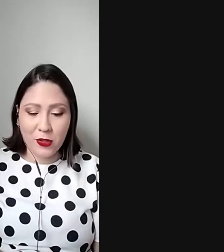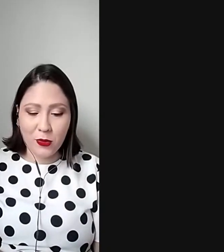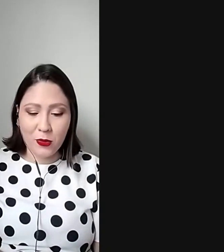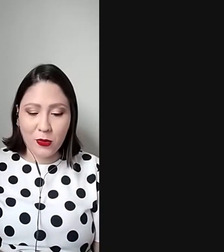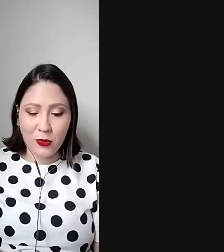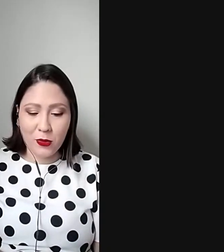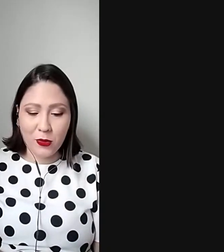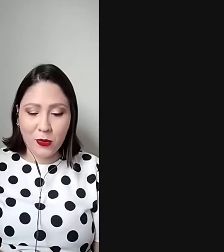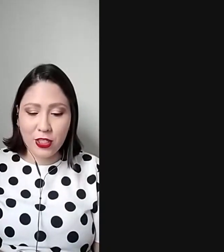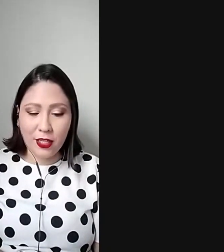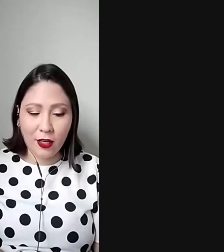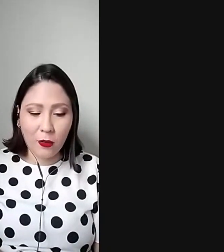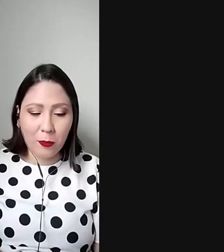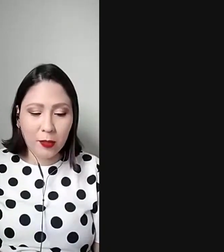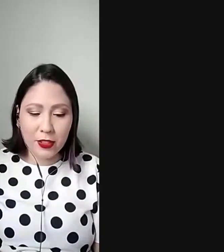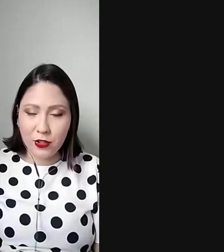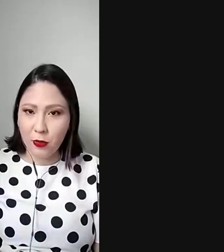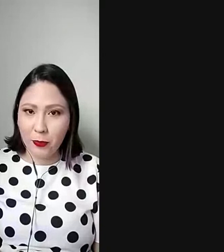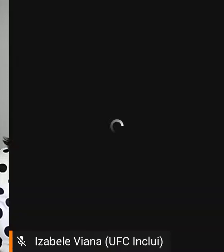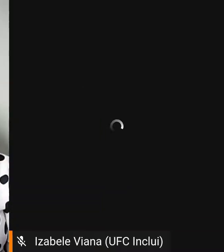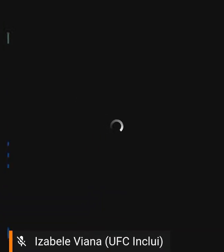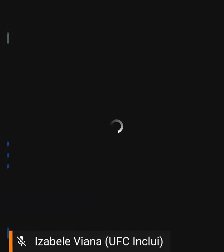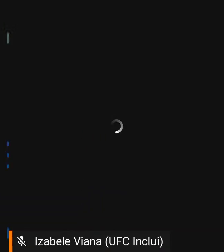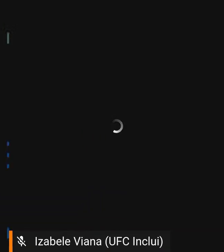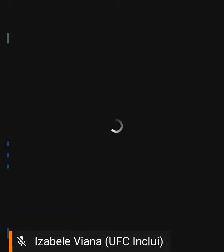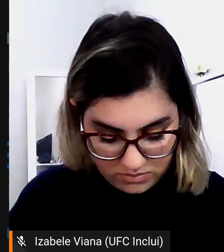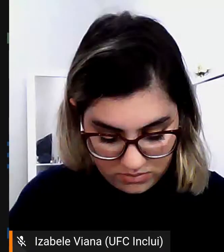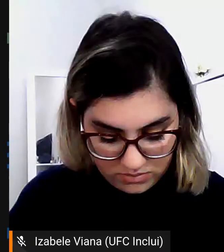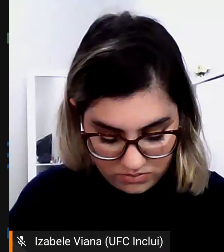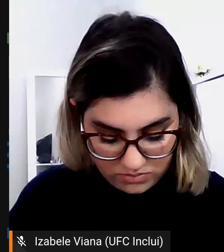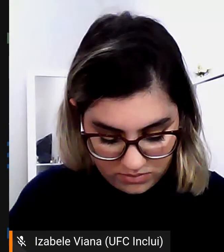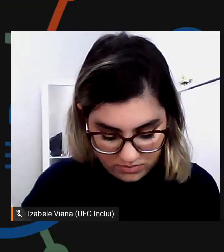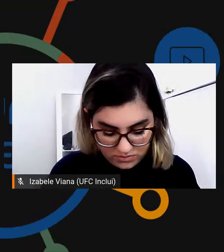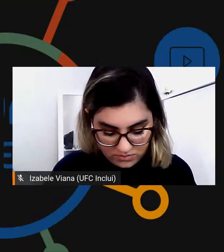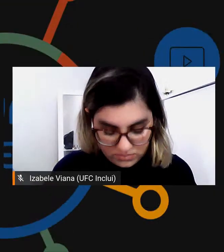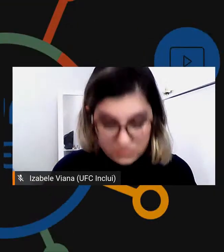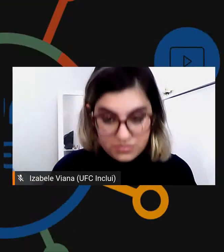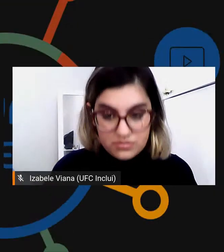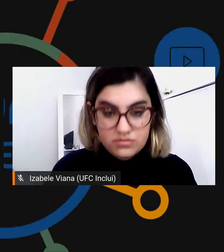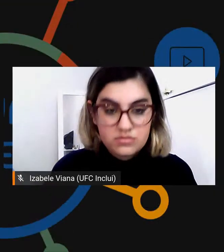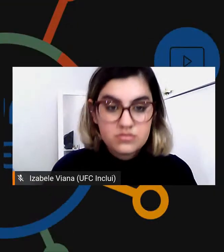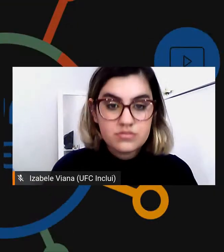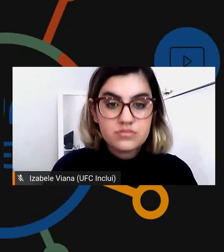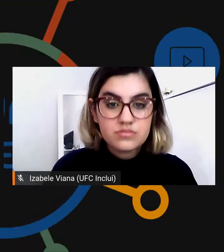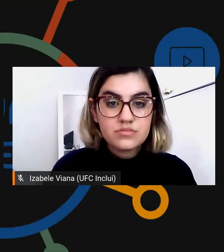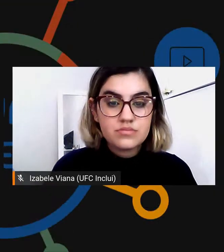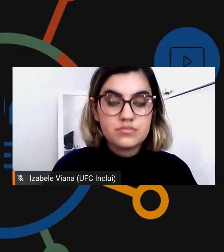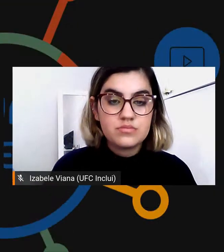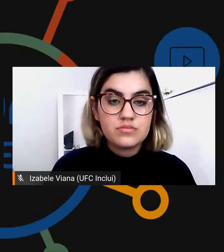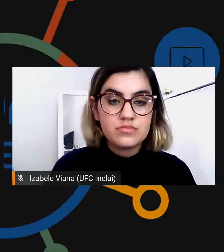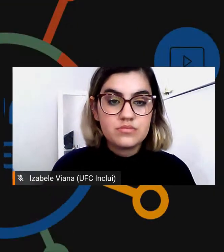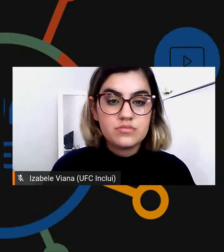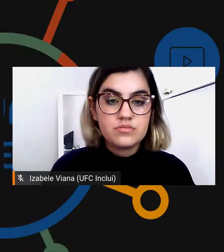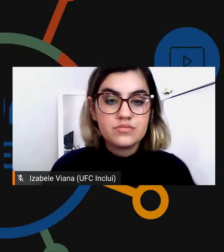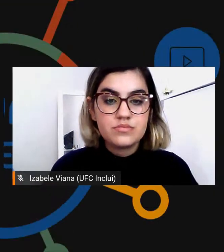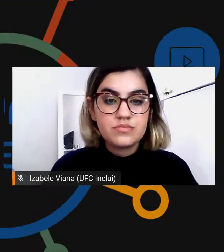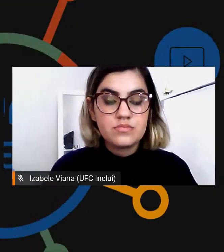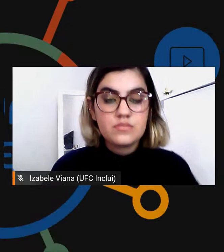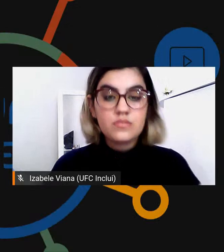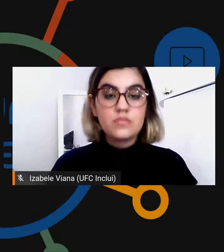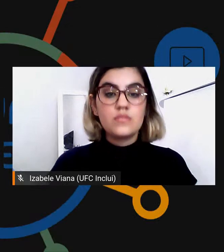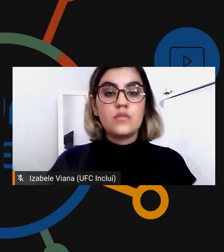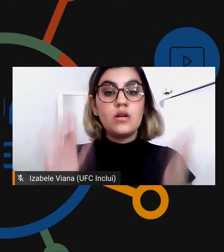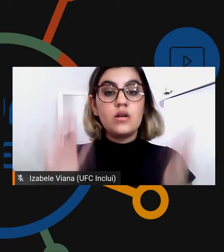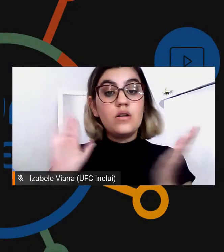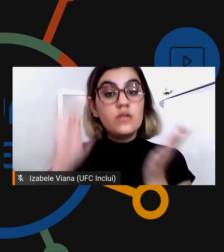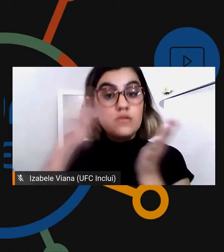A professora Diana Fortier, com Publish or Perish, Publique em inglês ou Pereça em português. E, por fim, encerrando o dia,